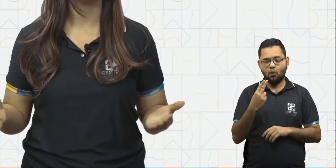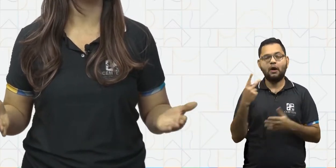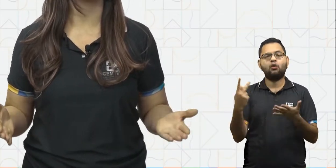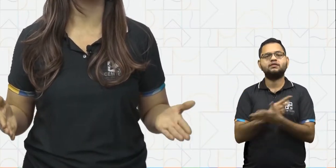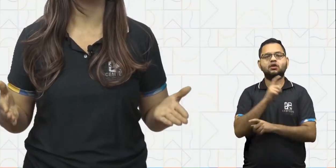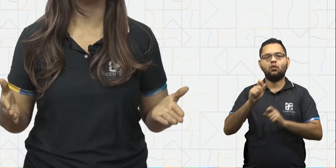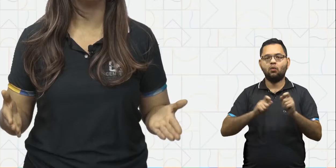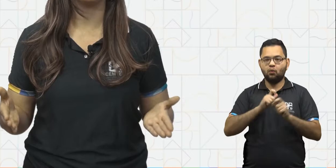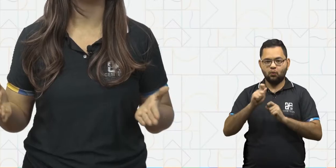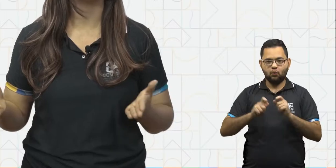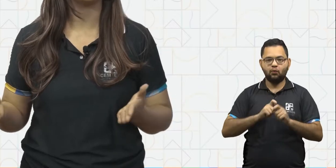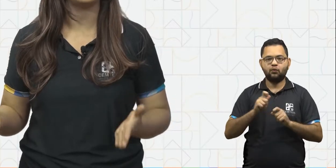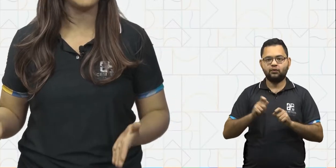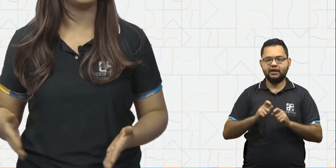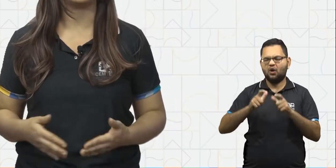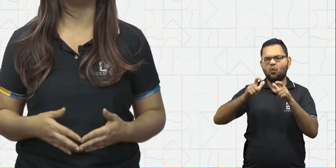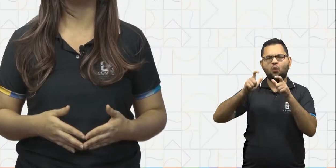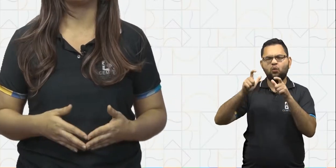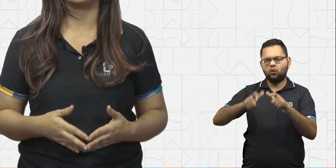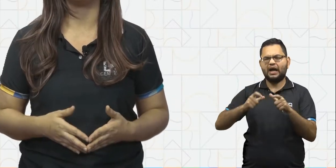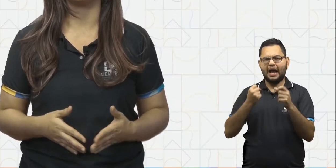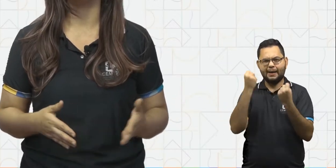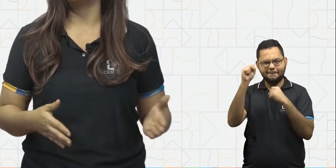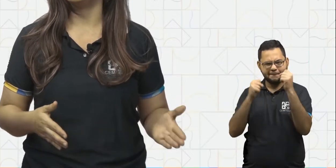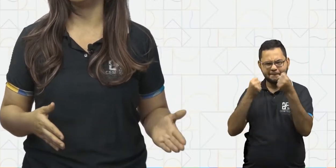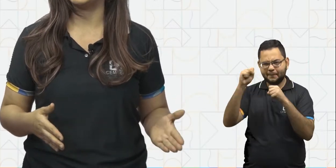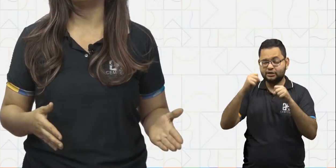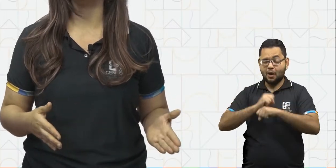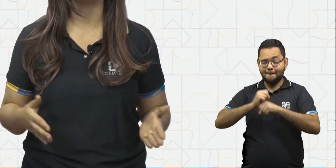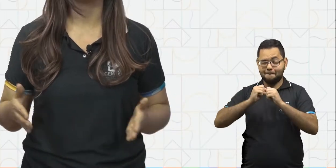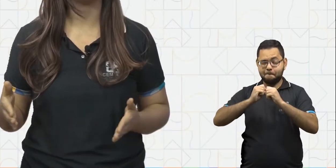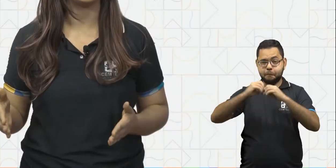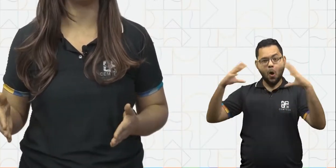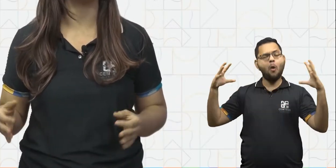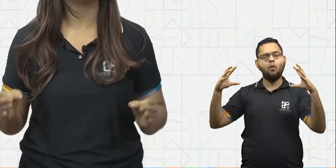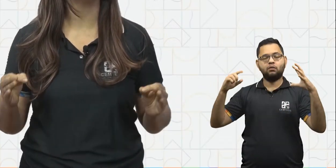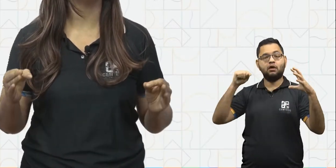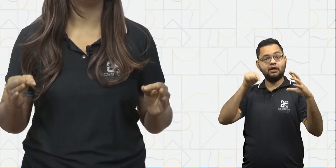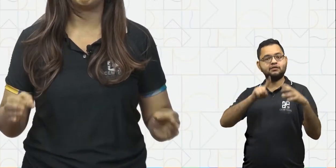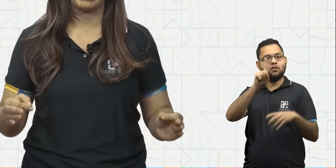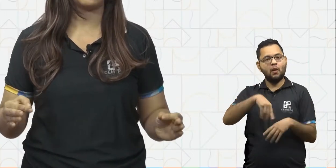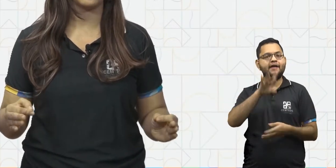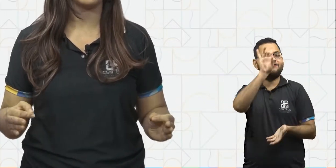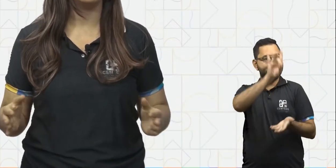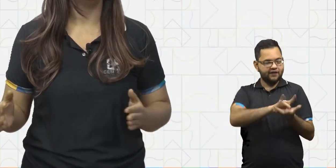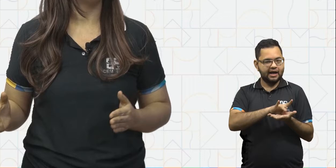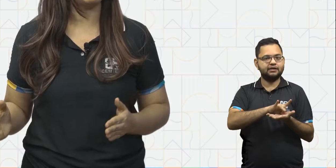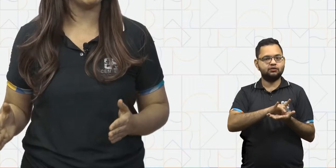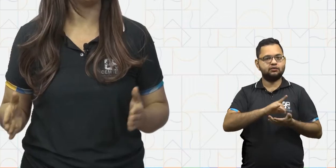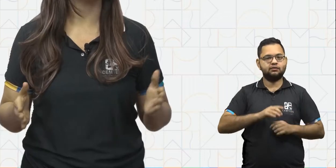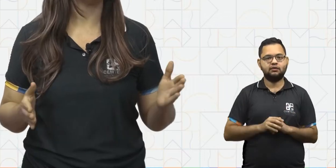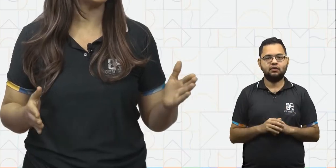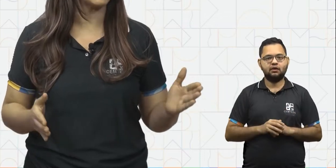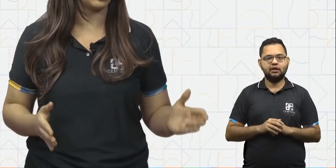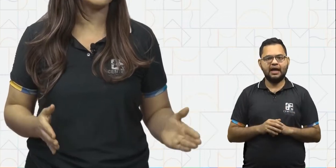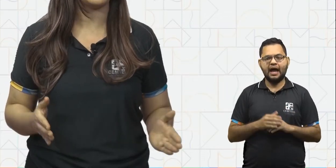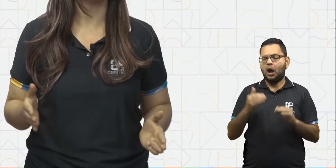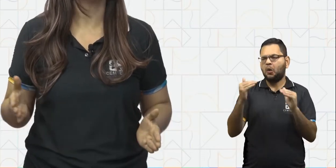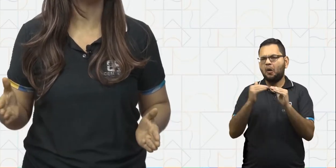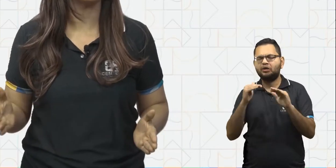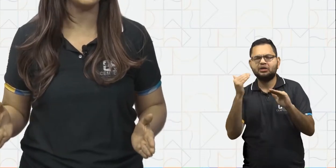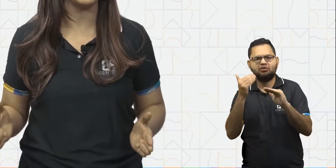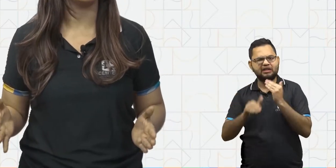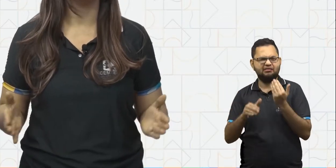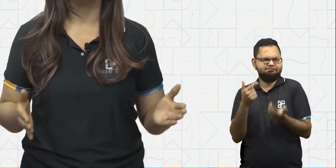explosão ocorreu em uma determinada empresa, estamos relatando fatos. Não há o que